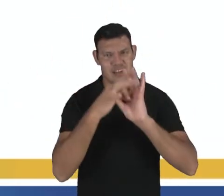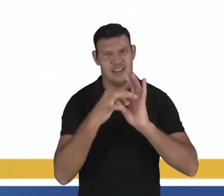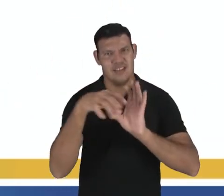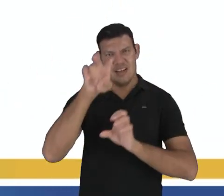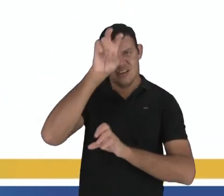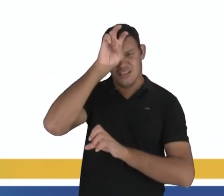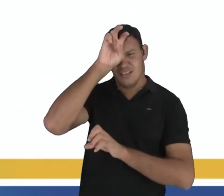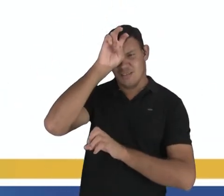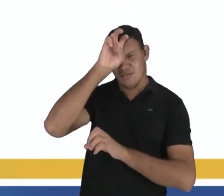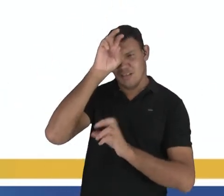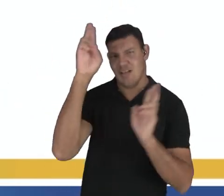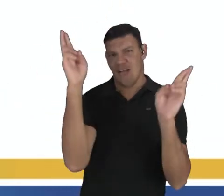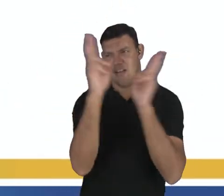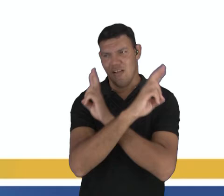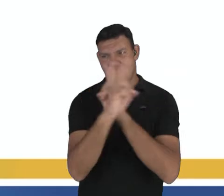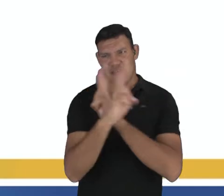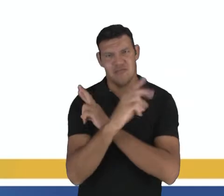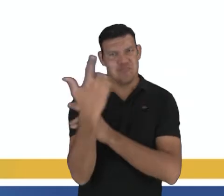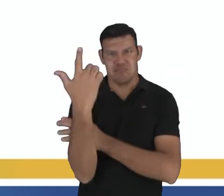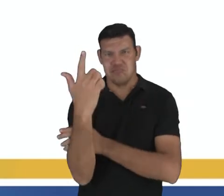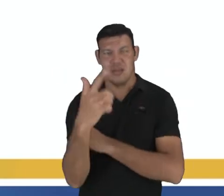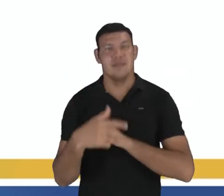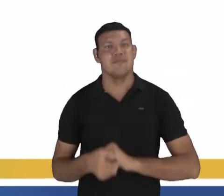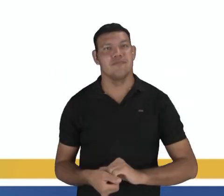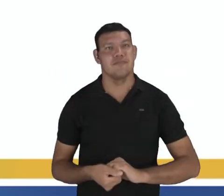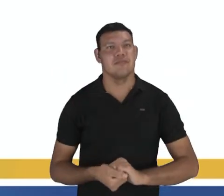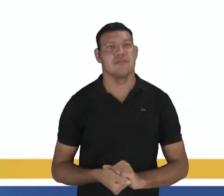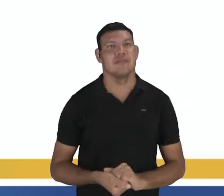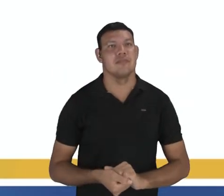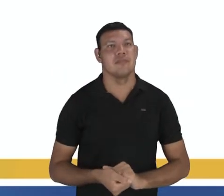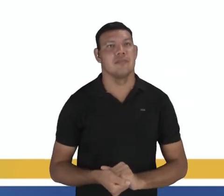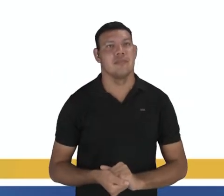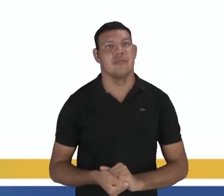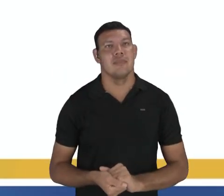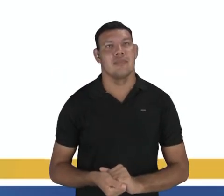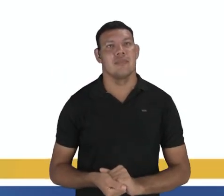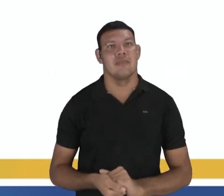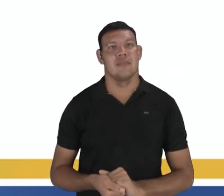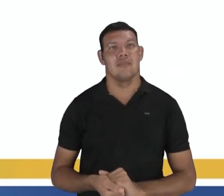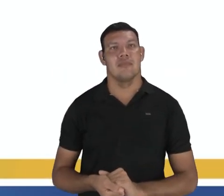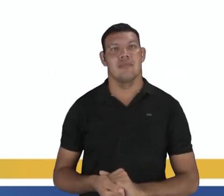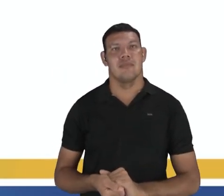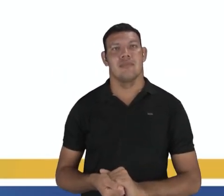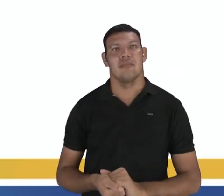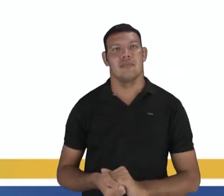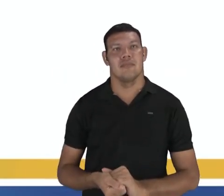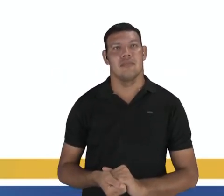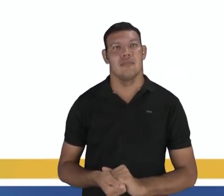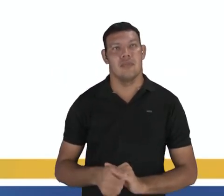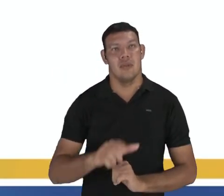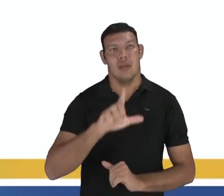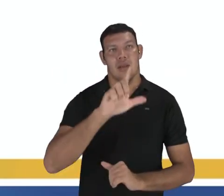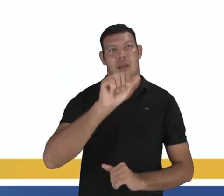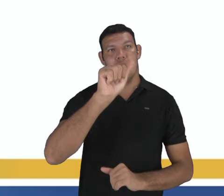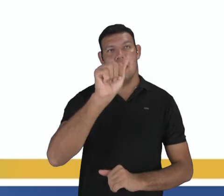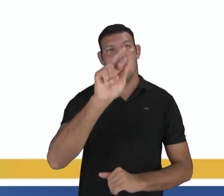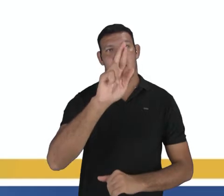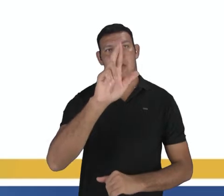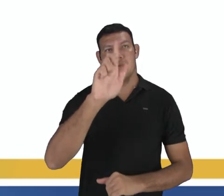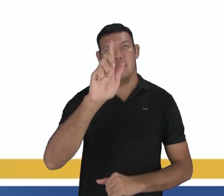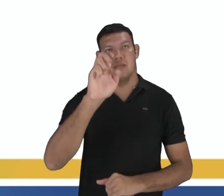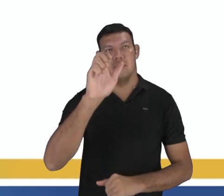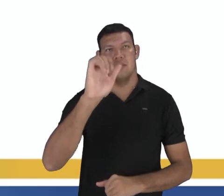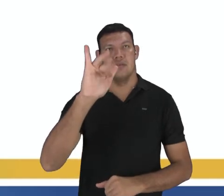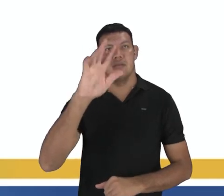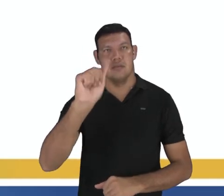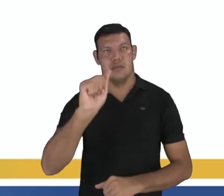esse continente, né? Então a gente vai ter aí Mauritânia, Argélia, Líbia, né? Tunísia, Marrocos, essa parte onde a gente vai ter